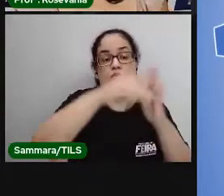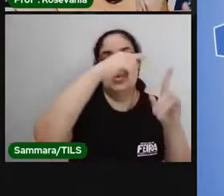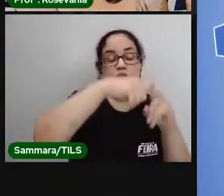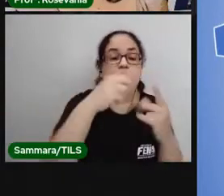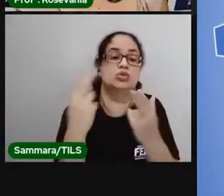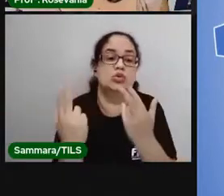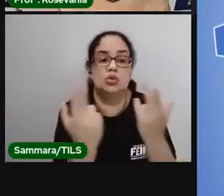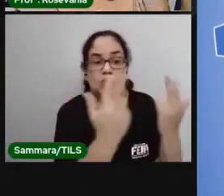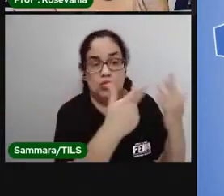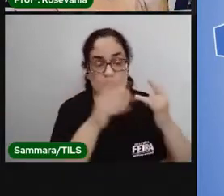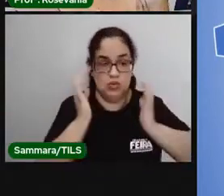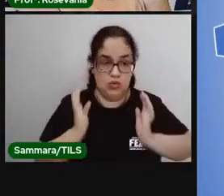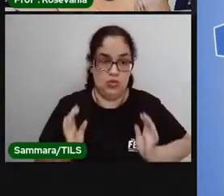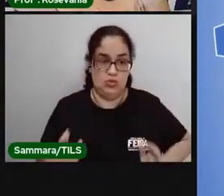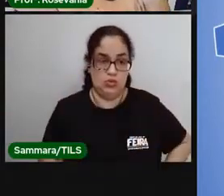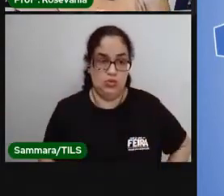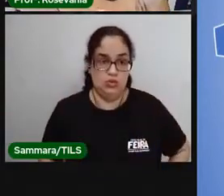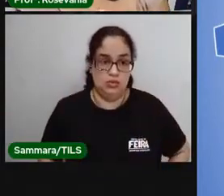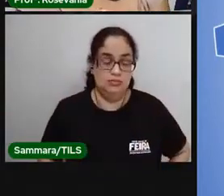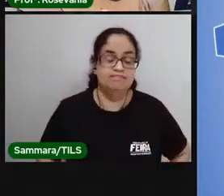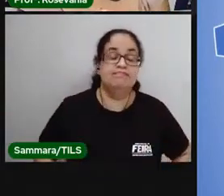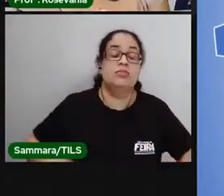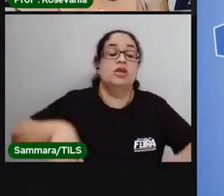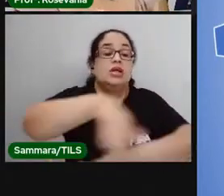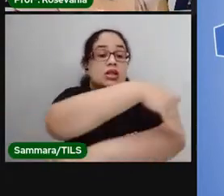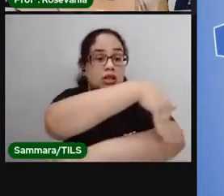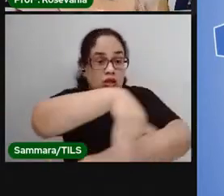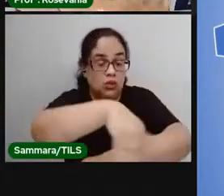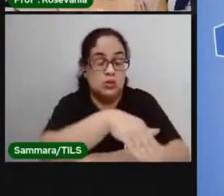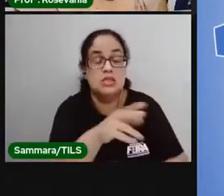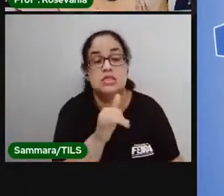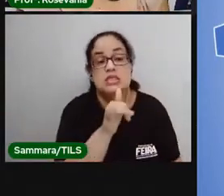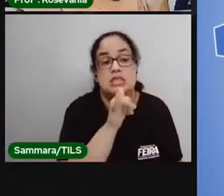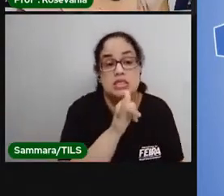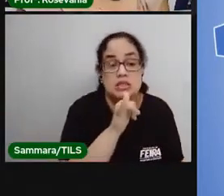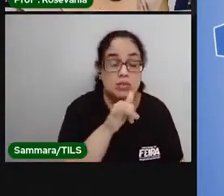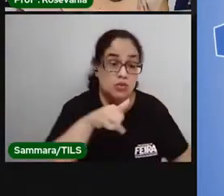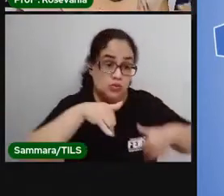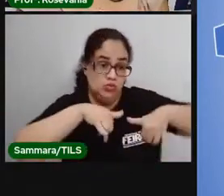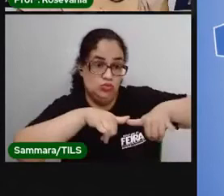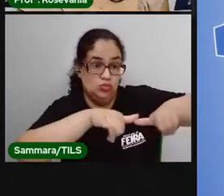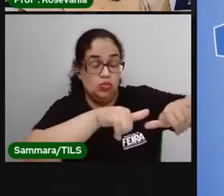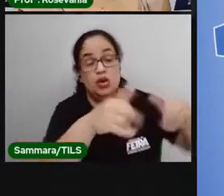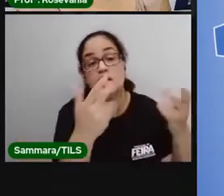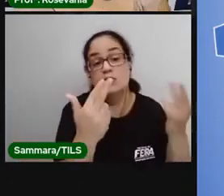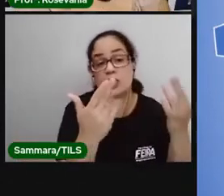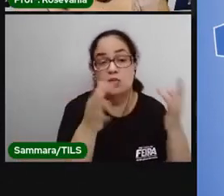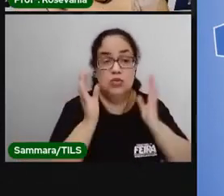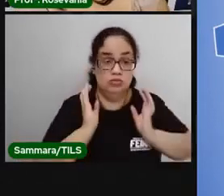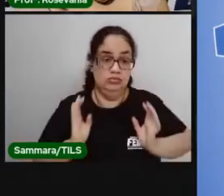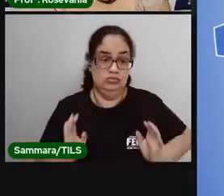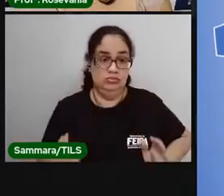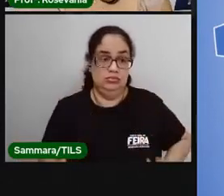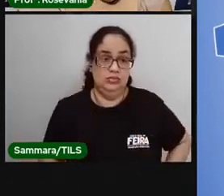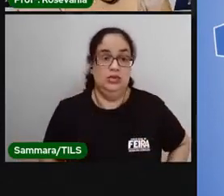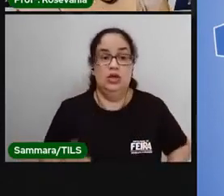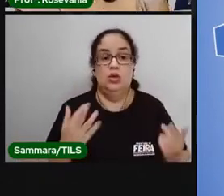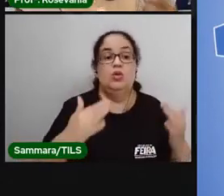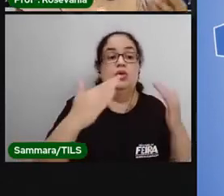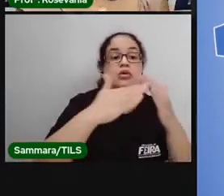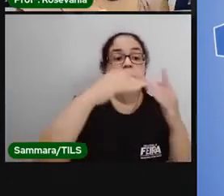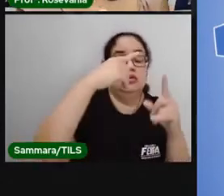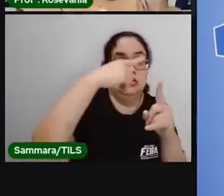jeito que eu vou me comportar numa pracinha. Eu não posso chegar no supermercado e ter o mesmo comportamento que eu teria na igreja, por